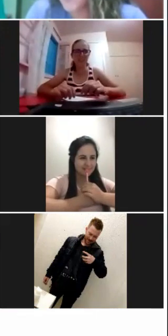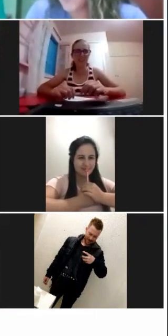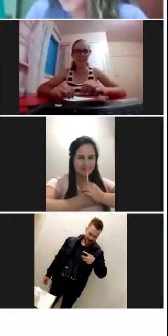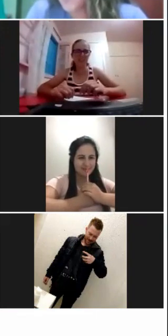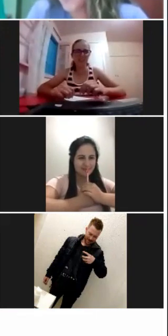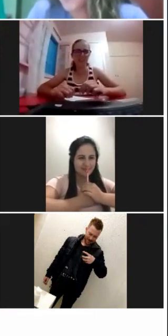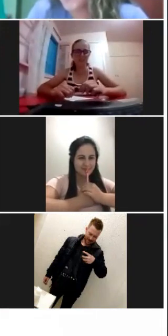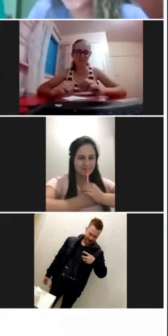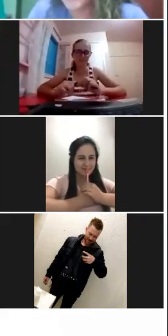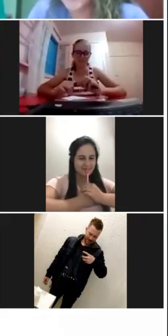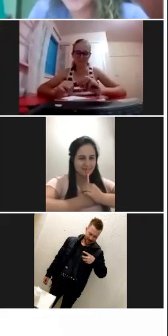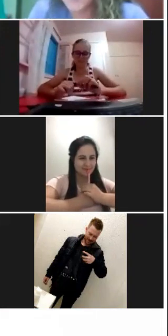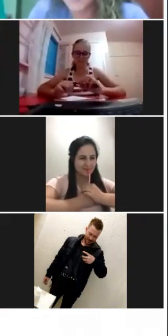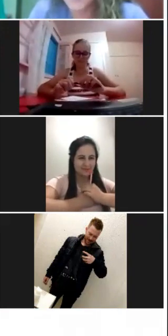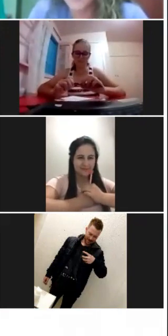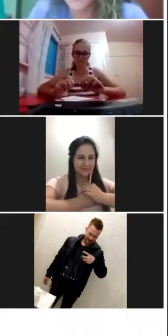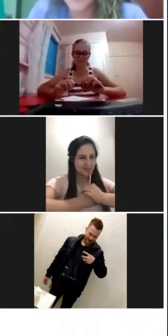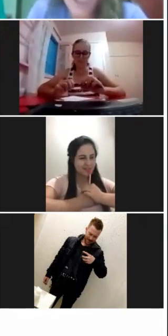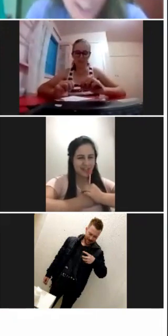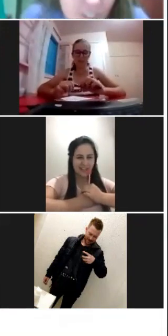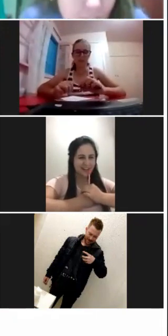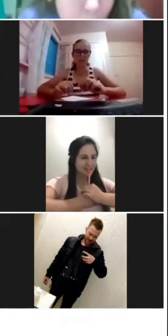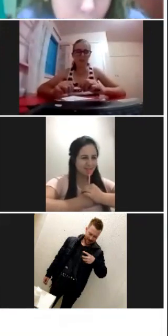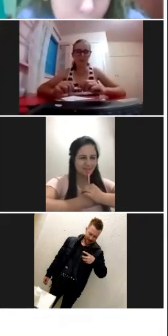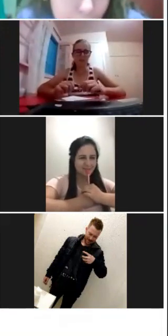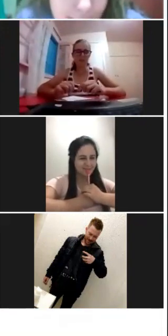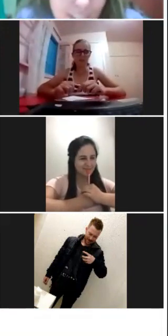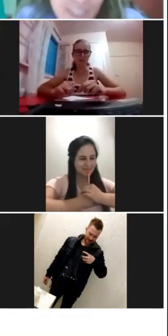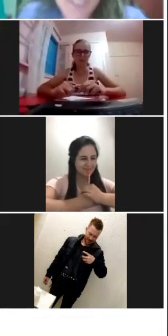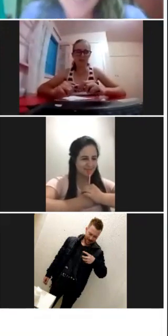Se errar, é menos ponto na prova. Não sei nada.